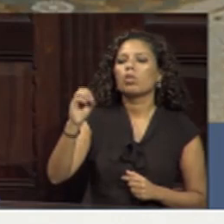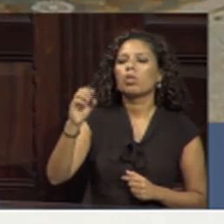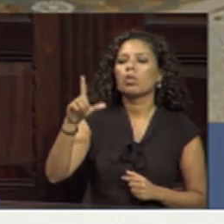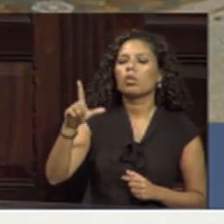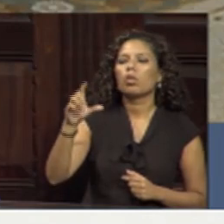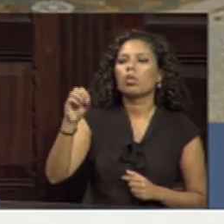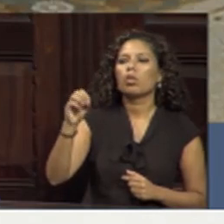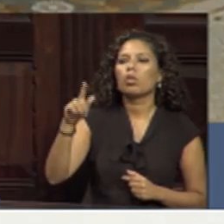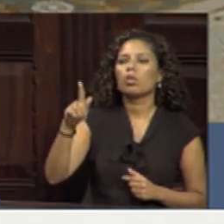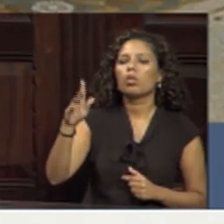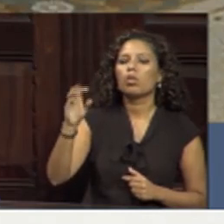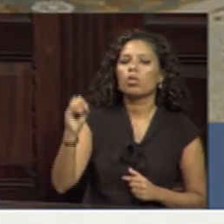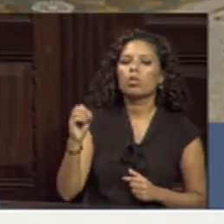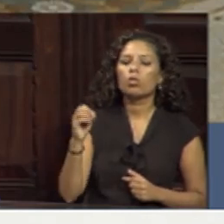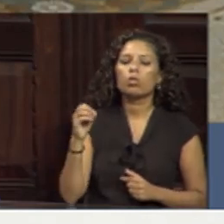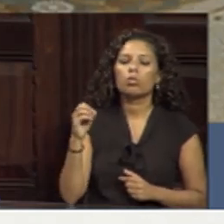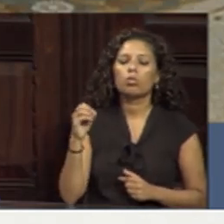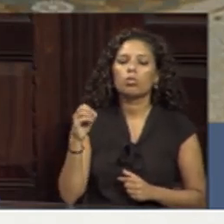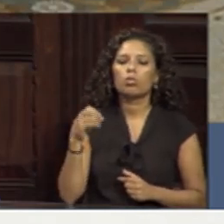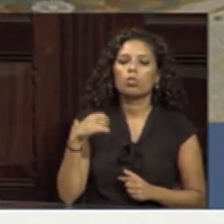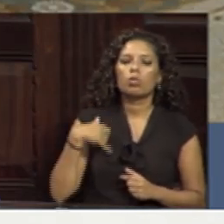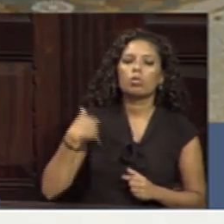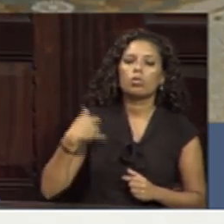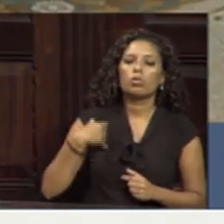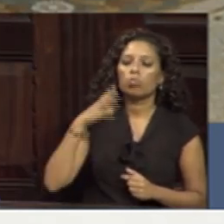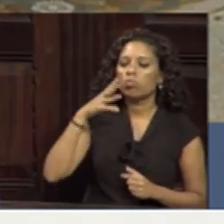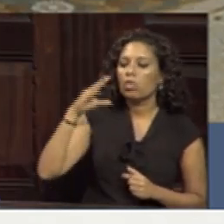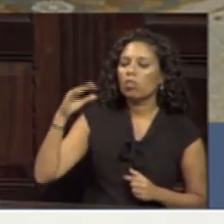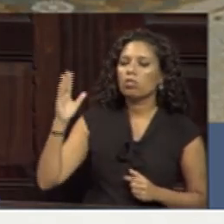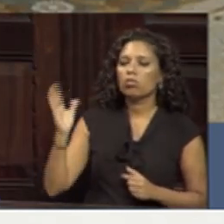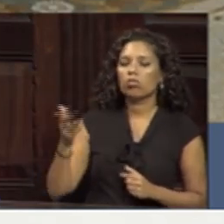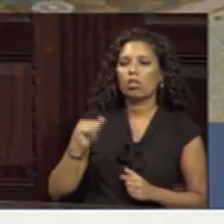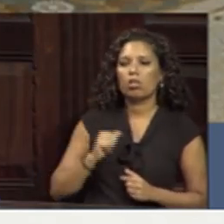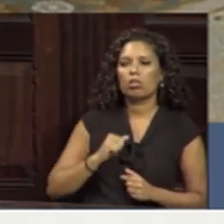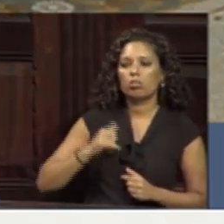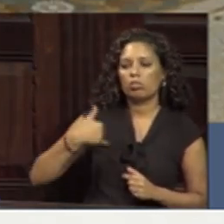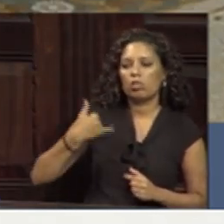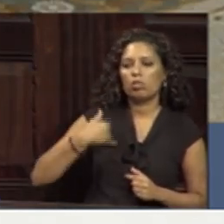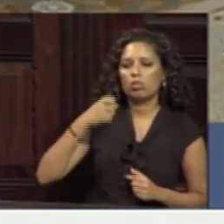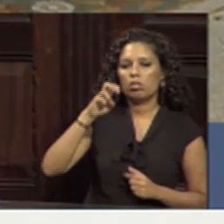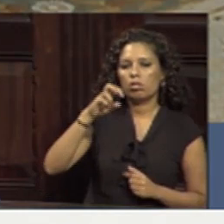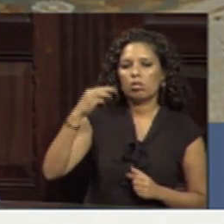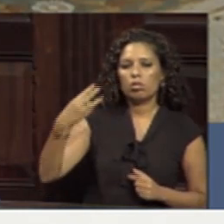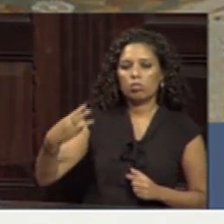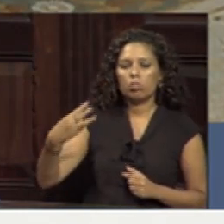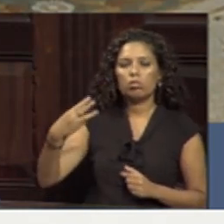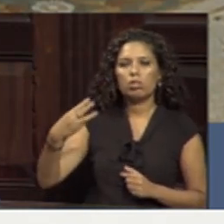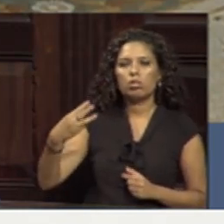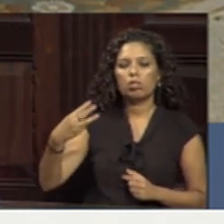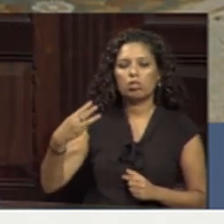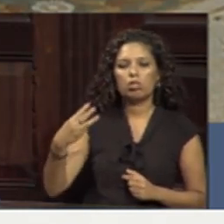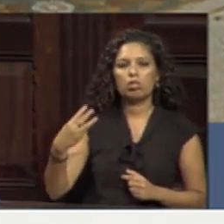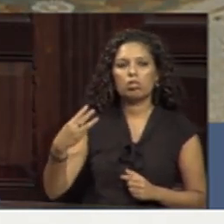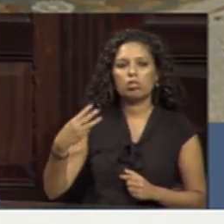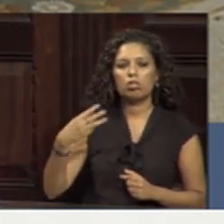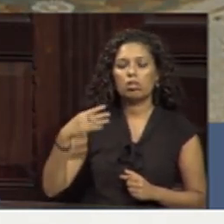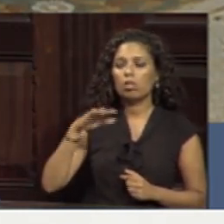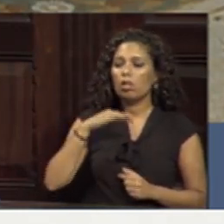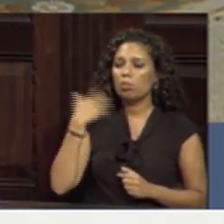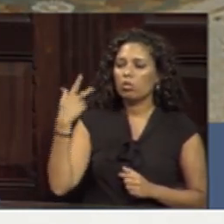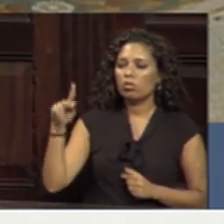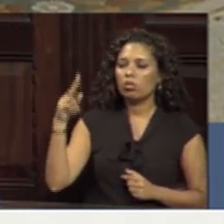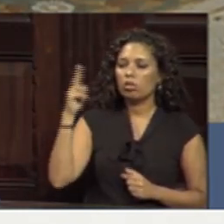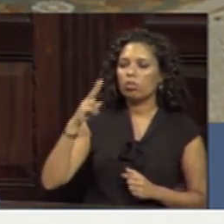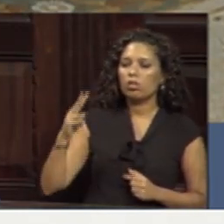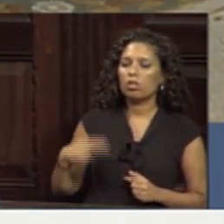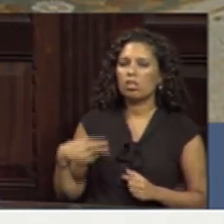desde 23 anos de idade, estou com 53, e a morte da Marielle me pegou em